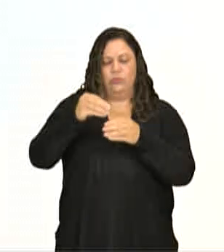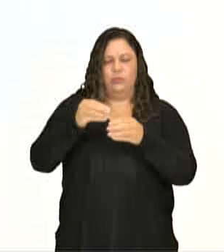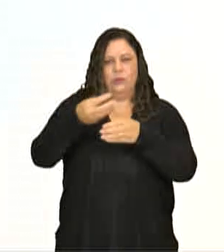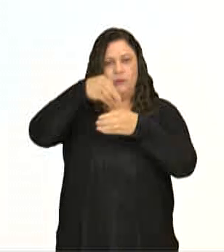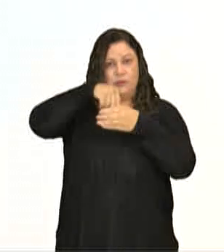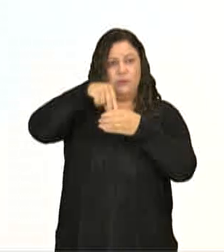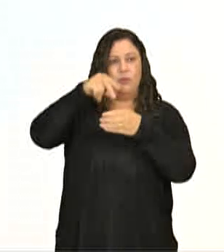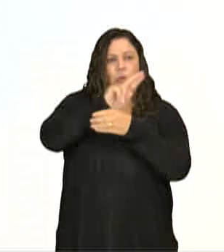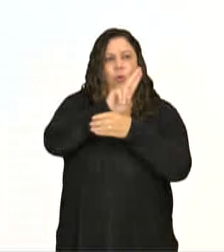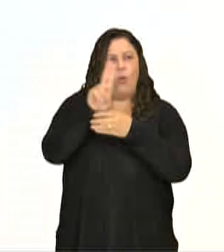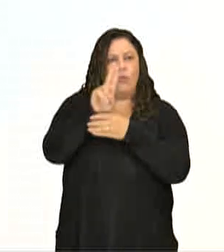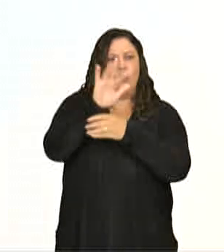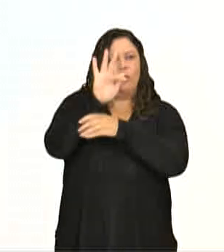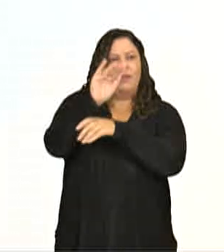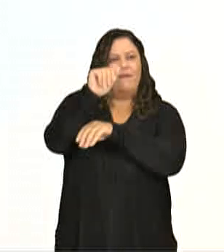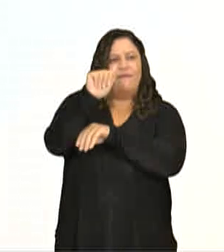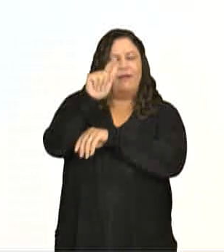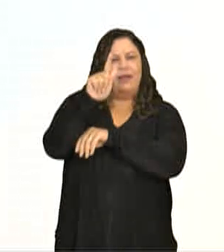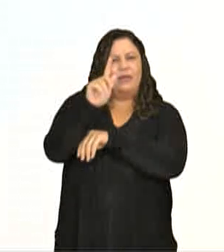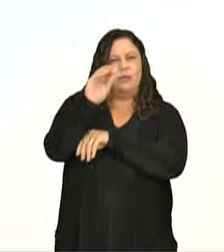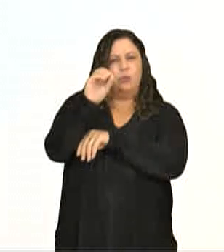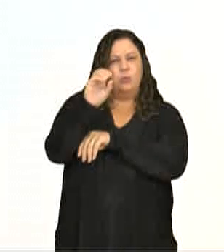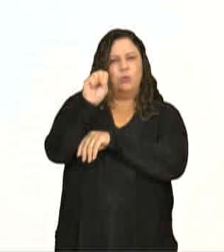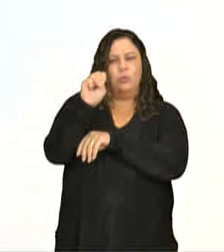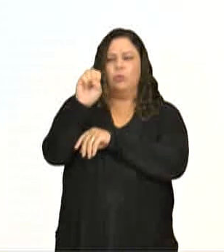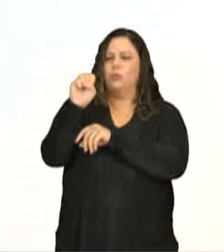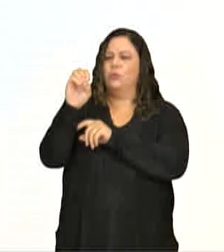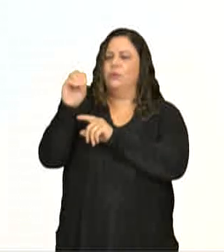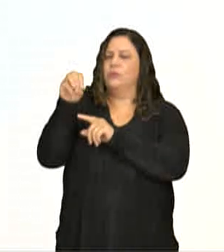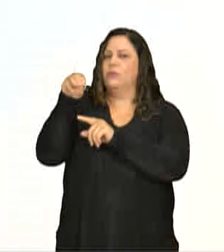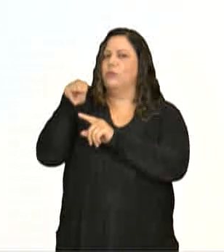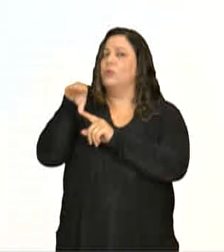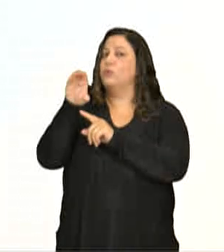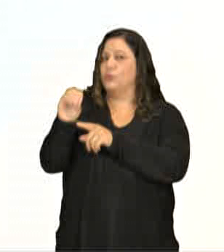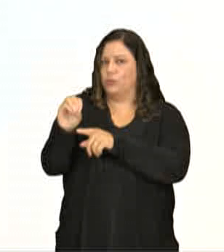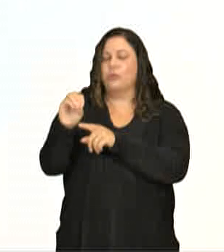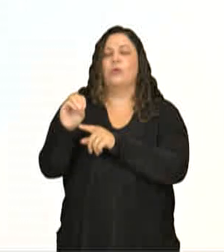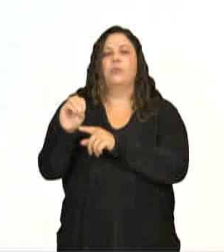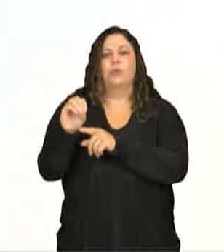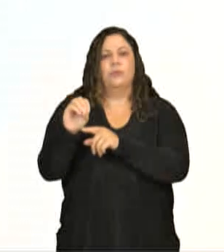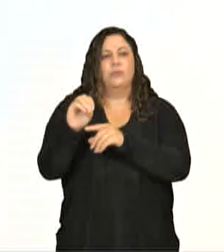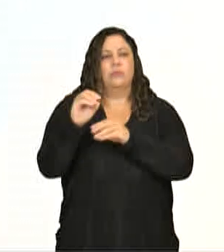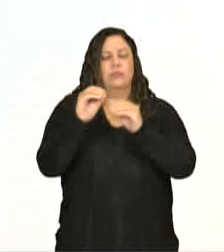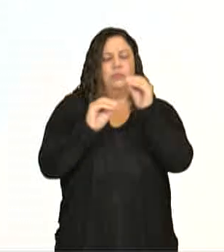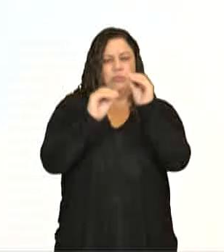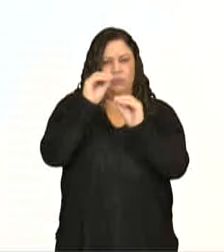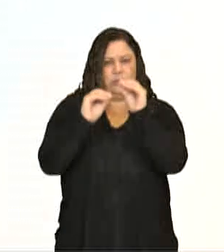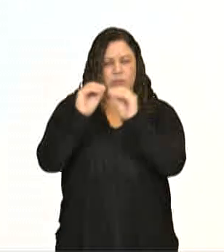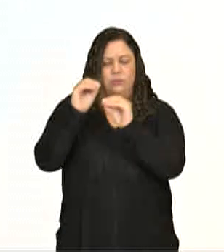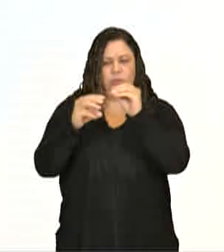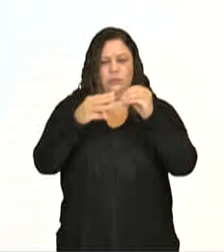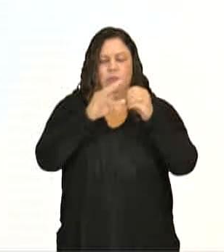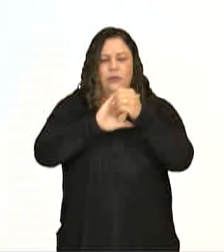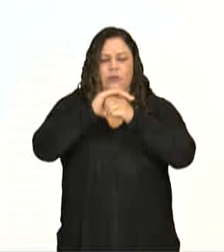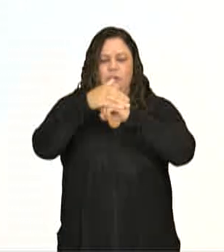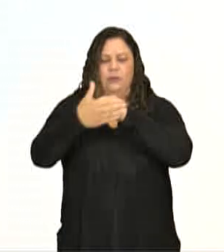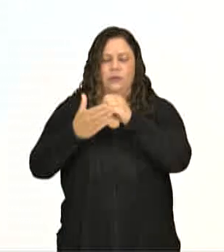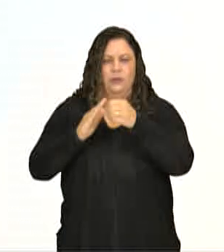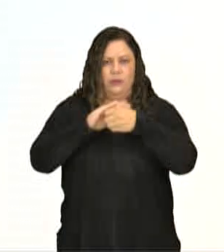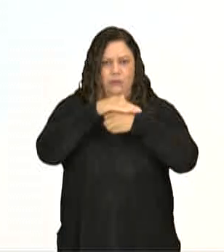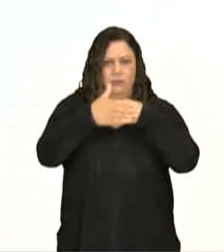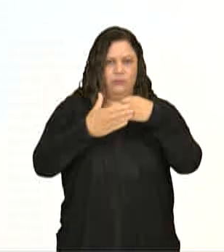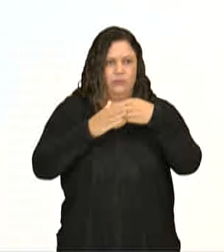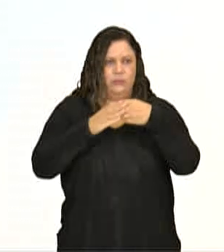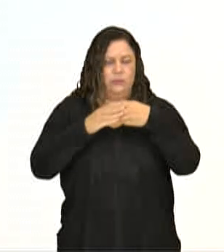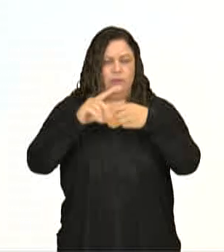de fagossomo. Tá? Então, cria-se ali com algumas estruturinhas da membrana envolvendo isso, e após ela se infundir